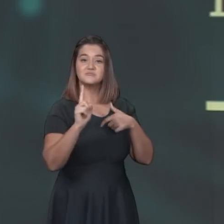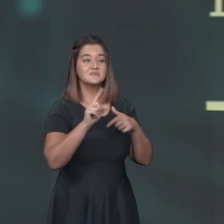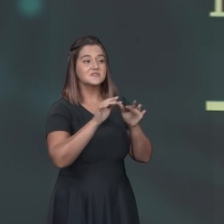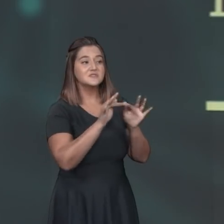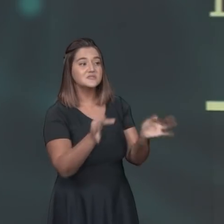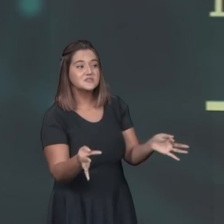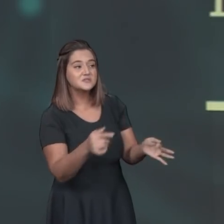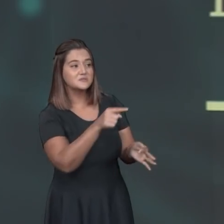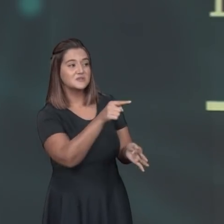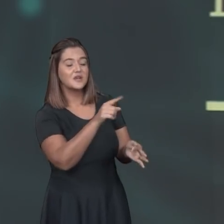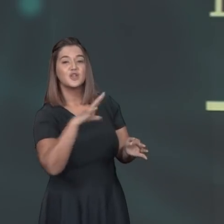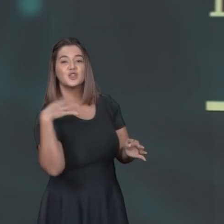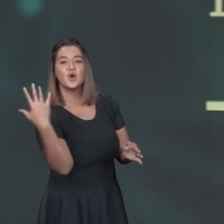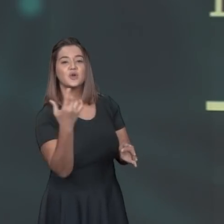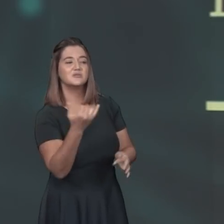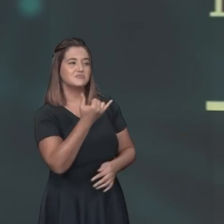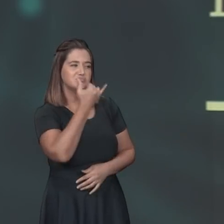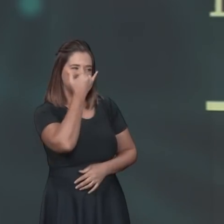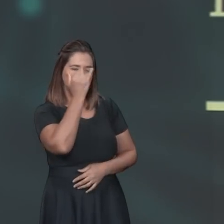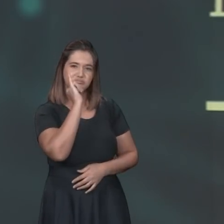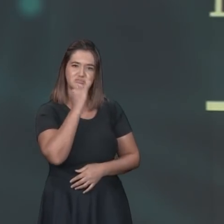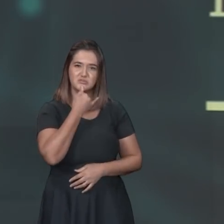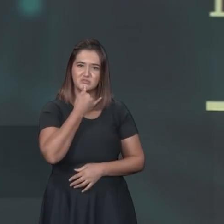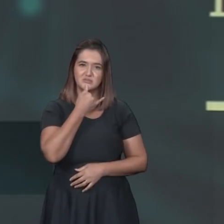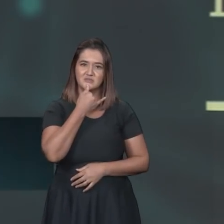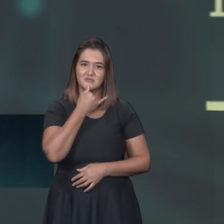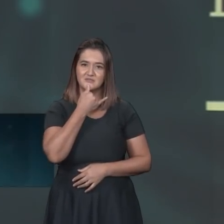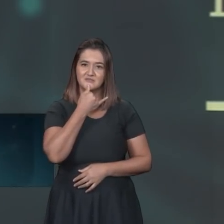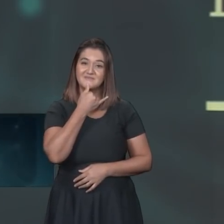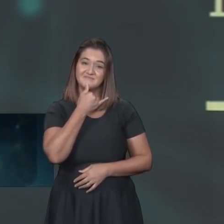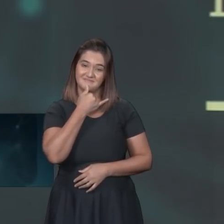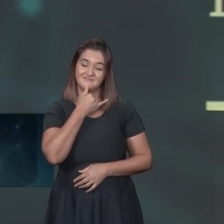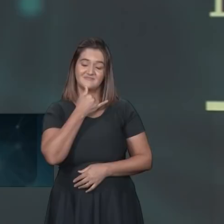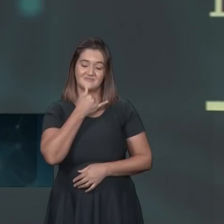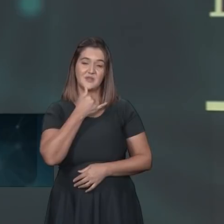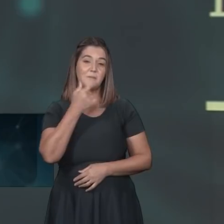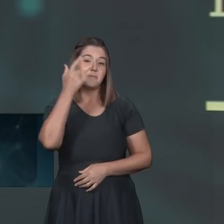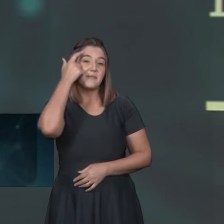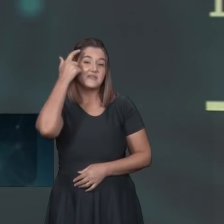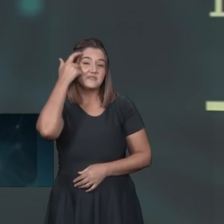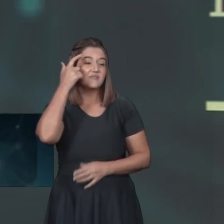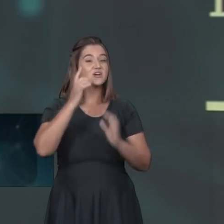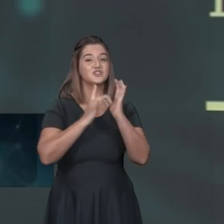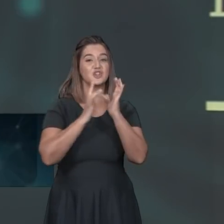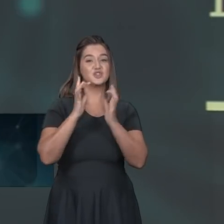os evangelistas, apóstolos e principalmente Paulo aproveitaram a oportunidade